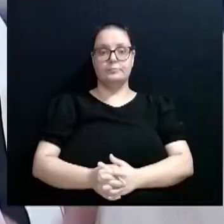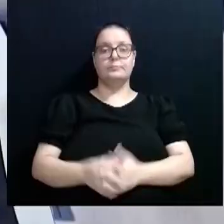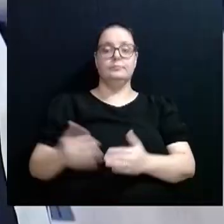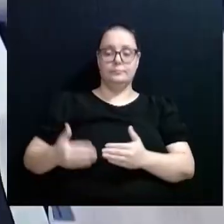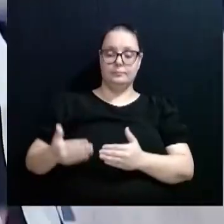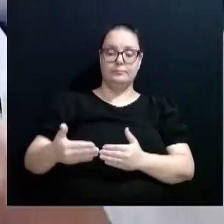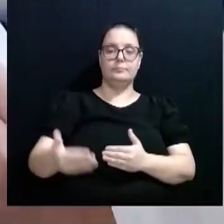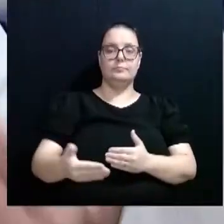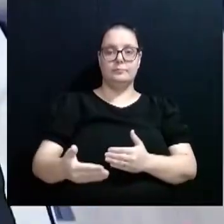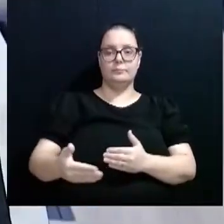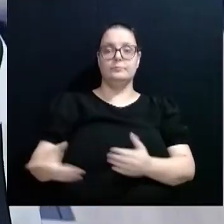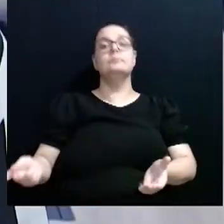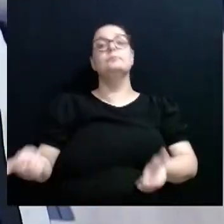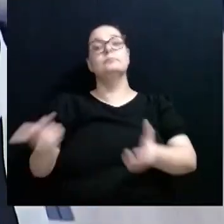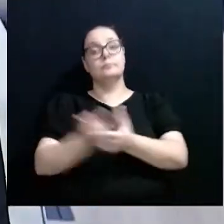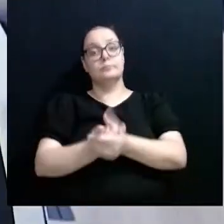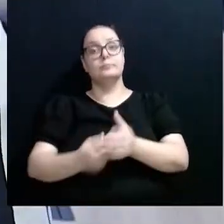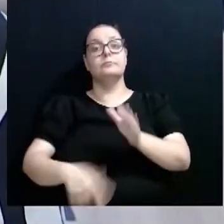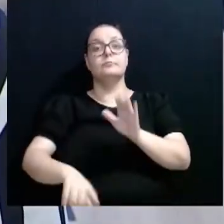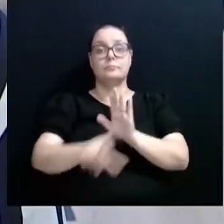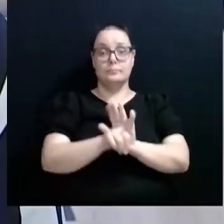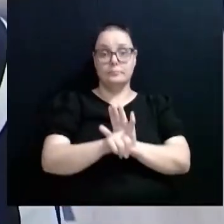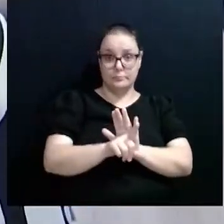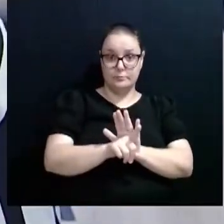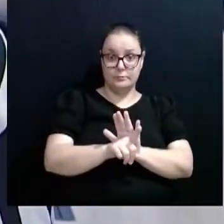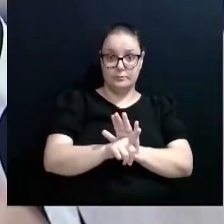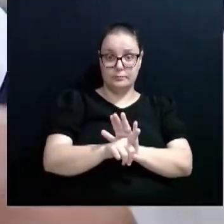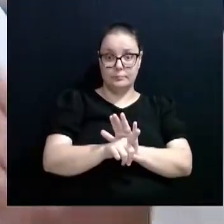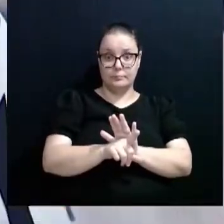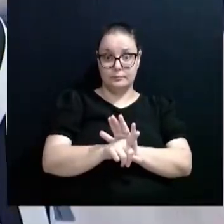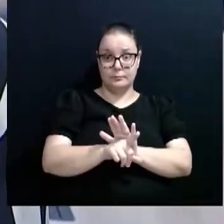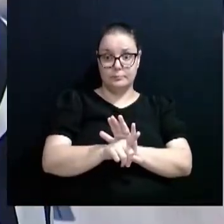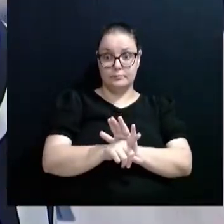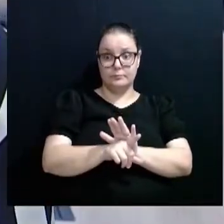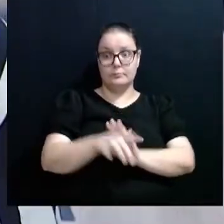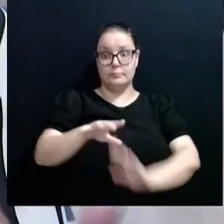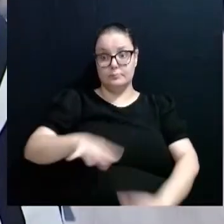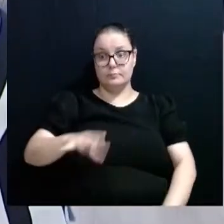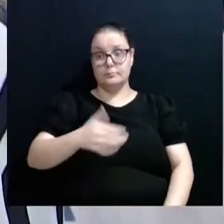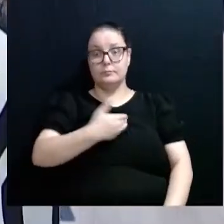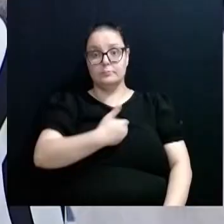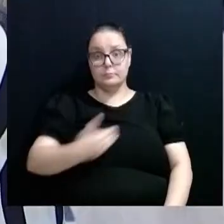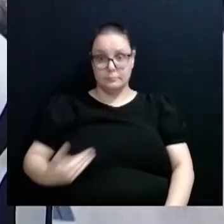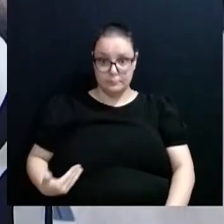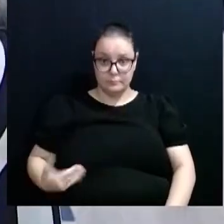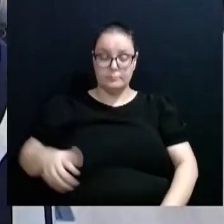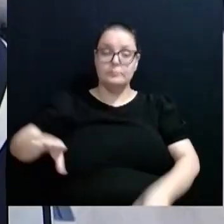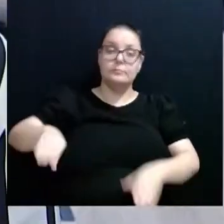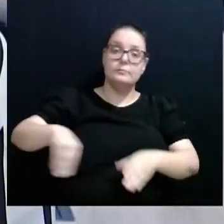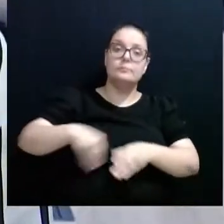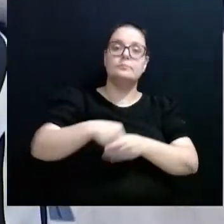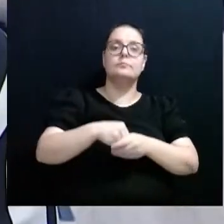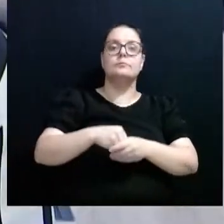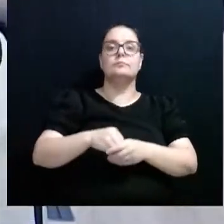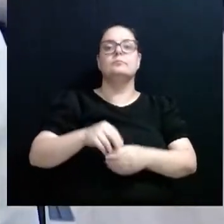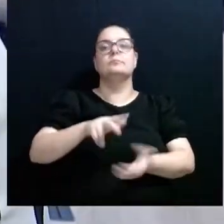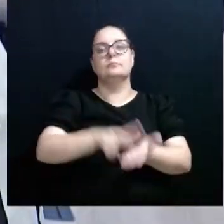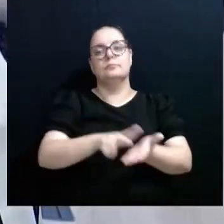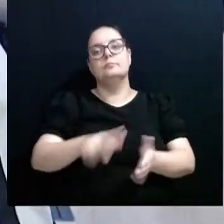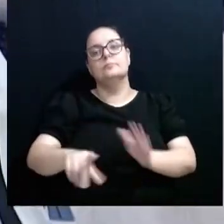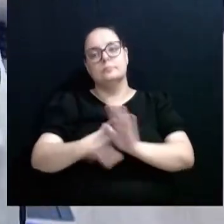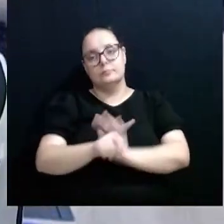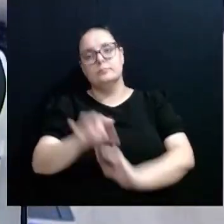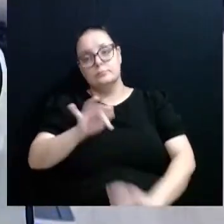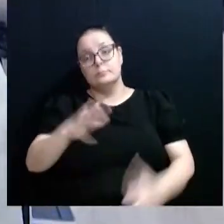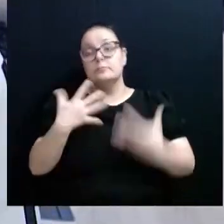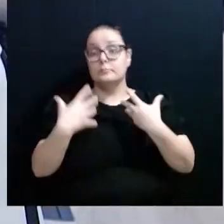protocolar legislação na sua esfera de governo complementar para regulamentar essa lei federal que foi sancionada. Isso significa,